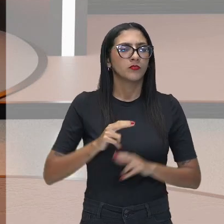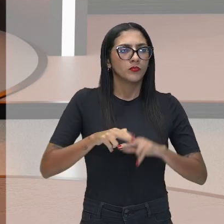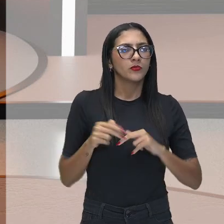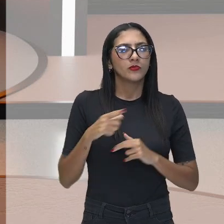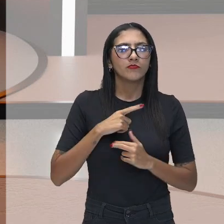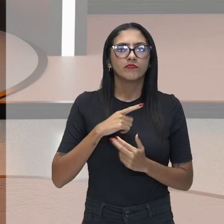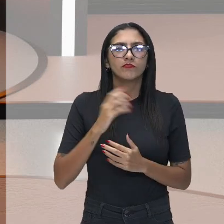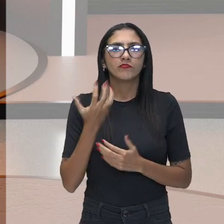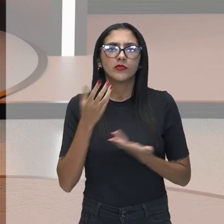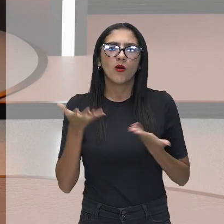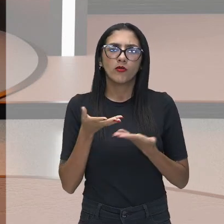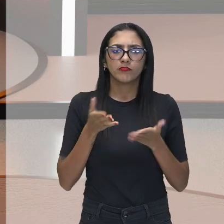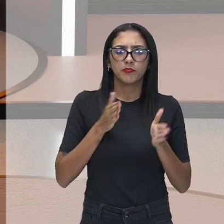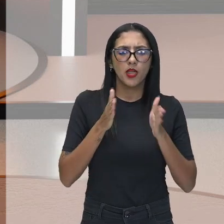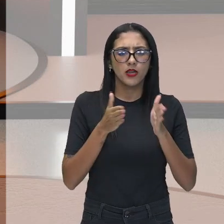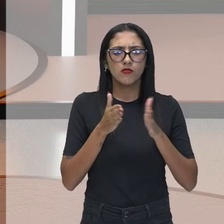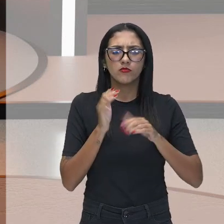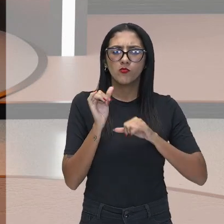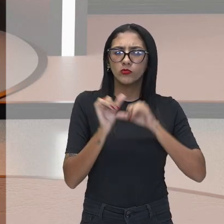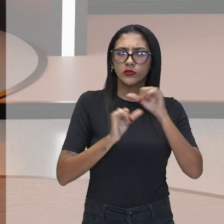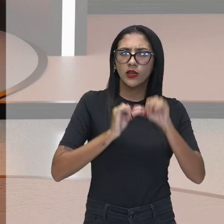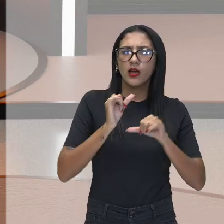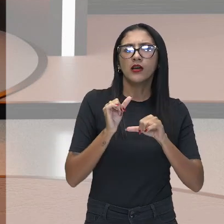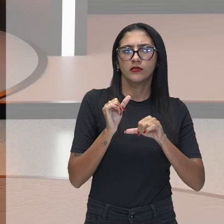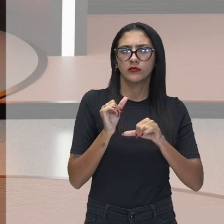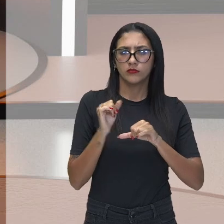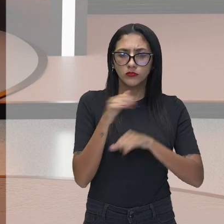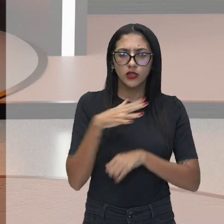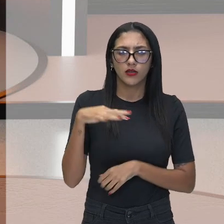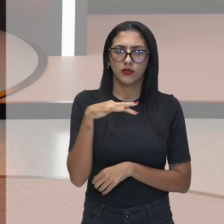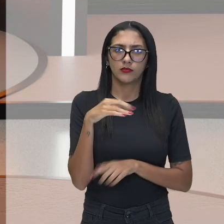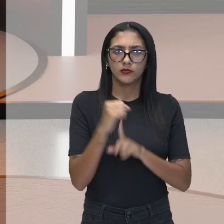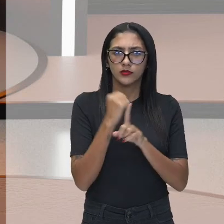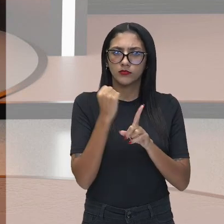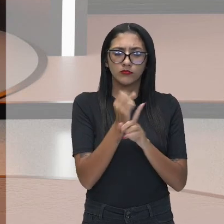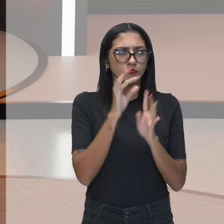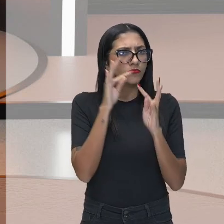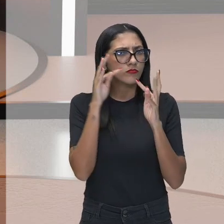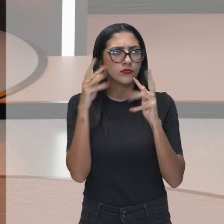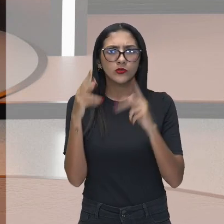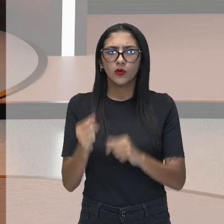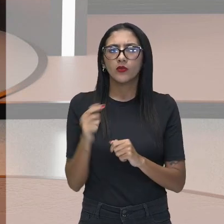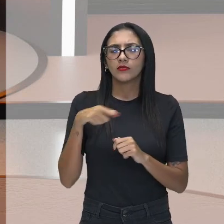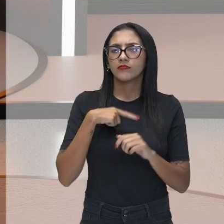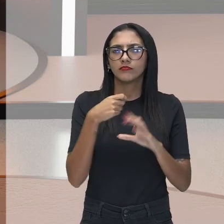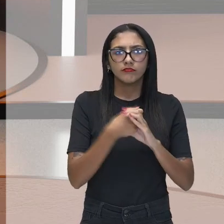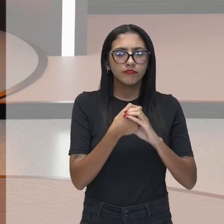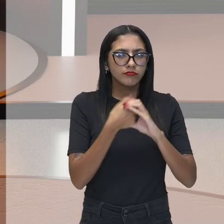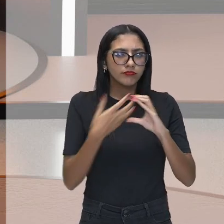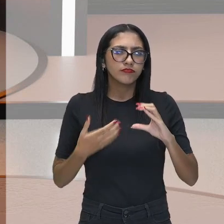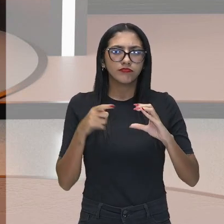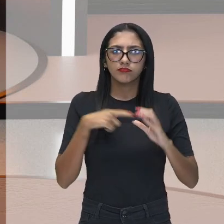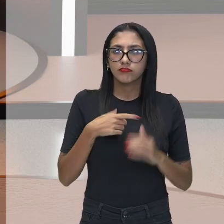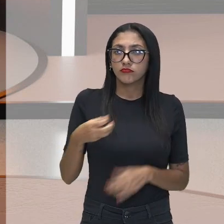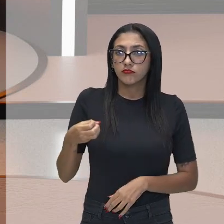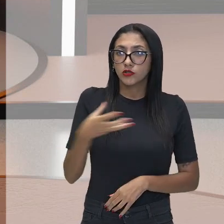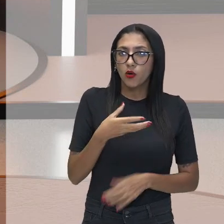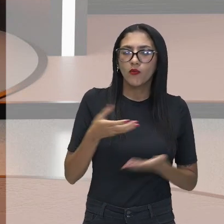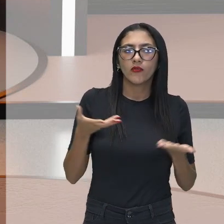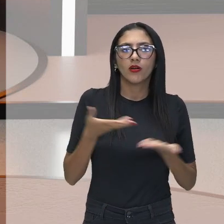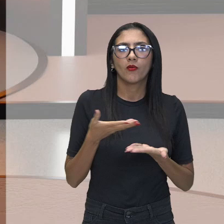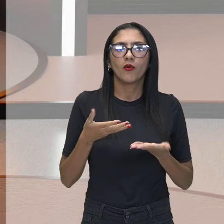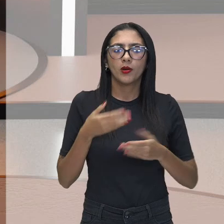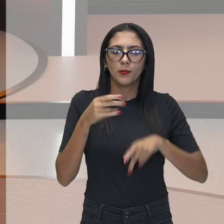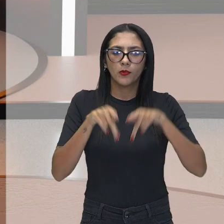de transição, de forma geral, com todas essas características nessa nova nação que está